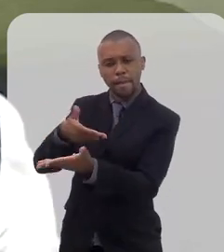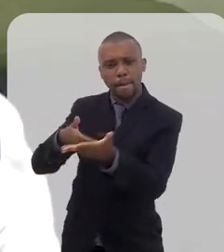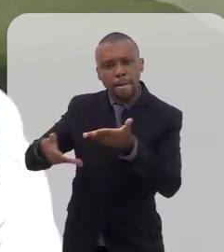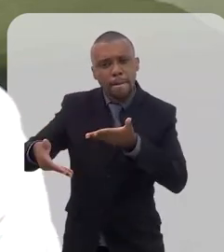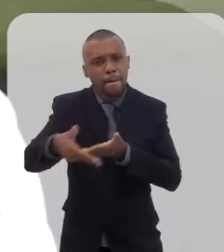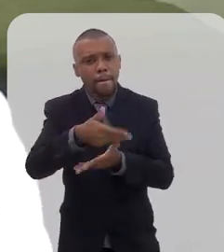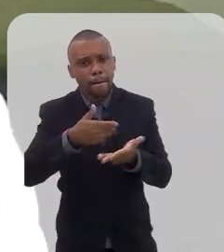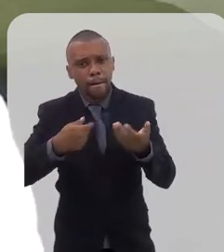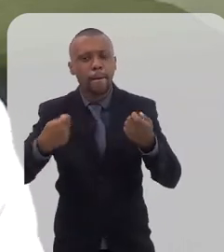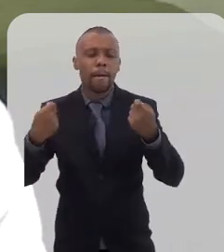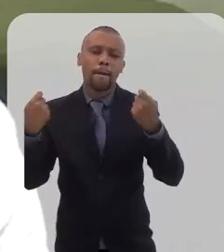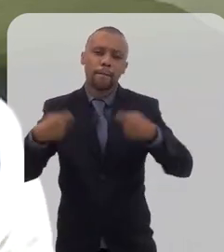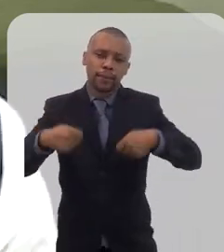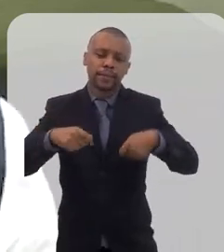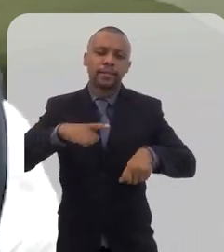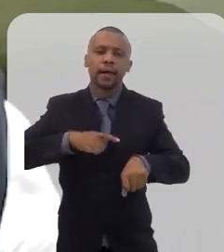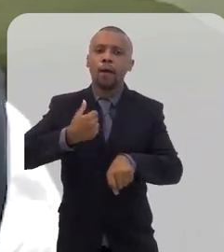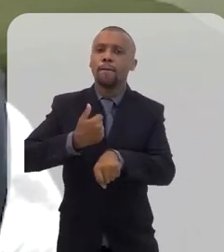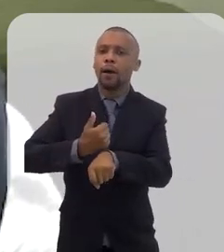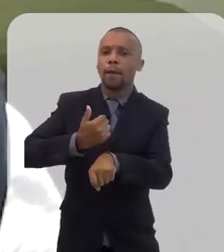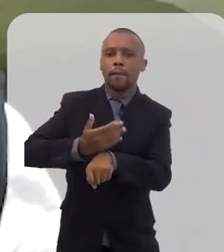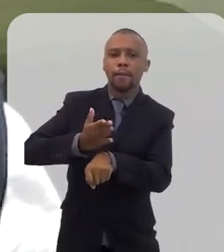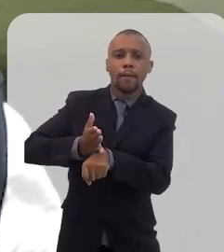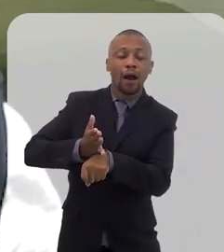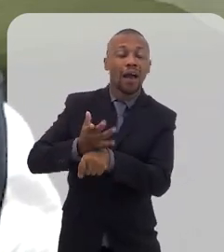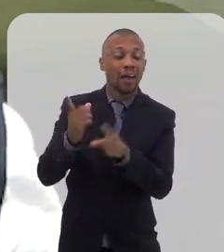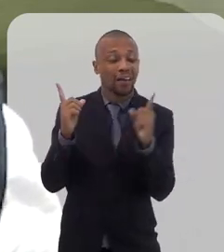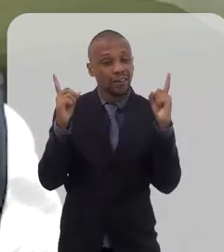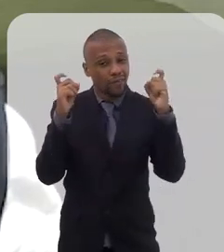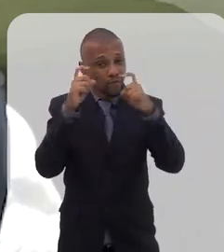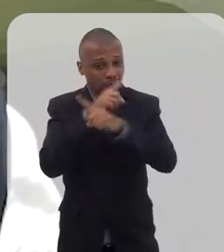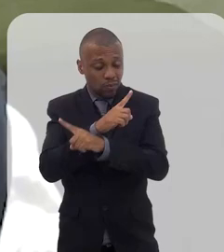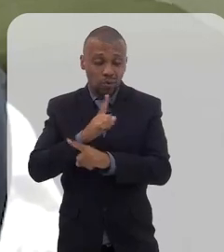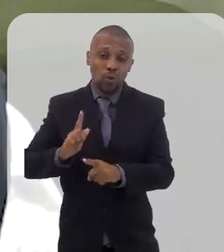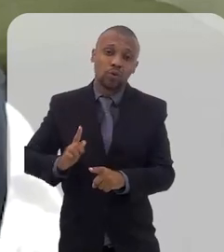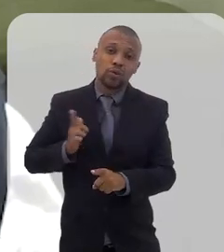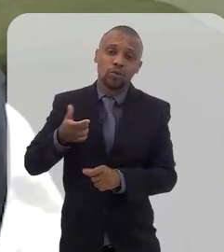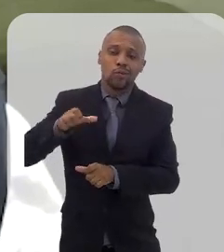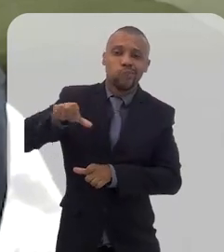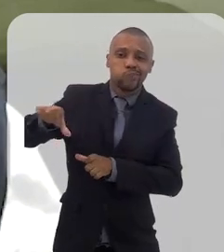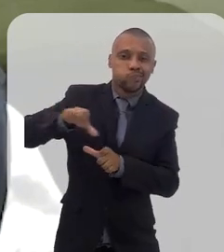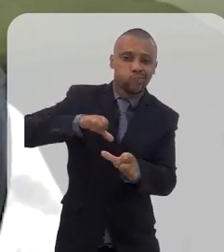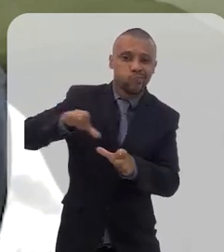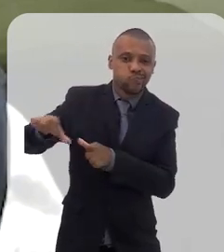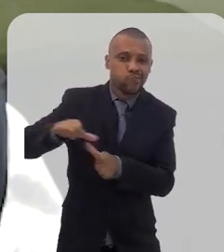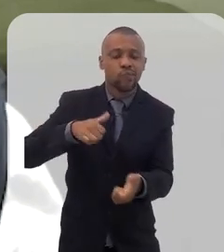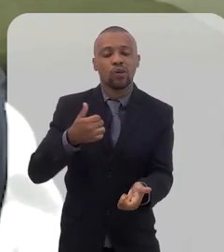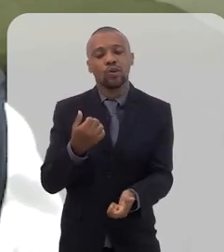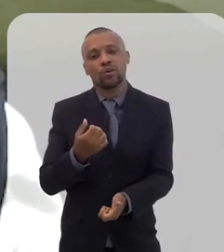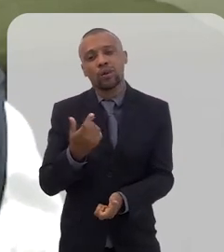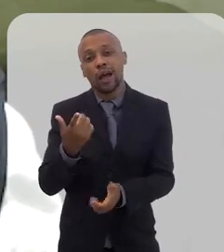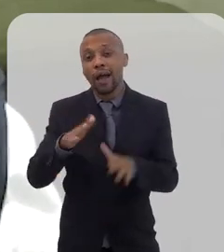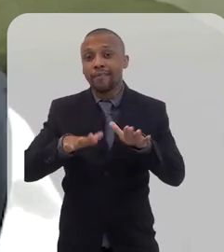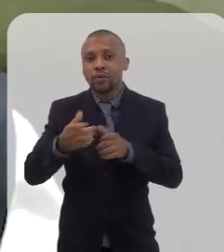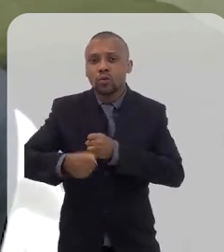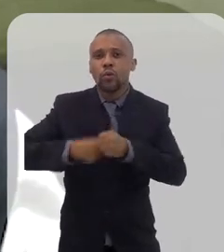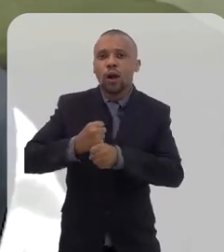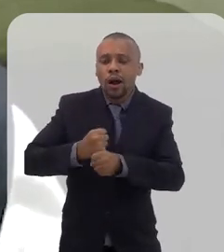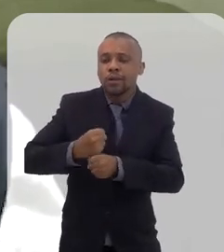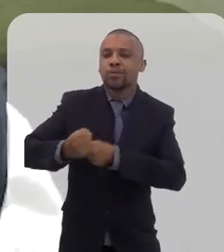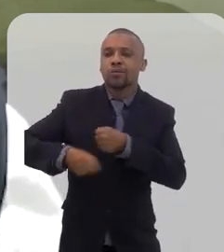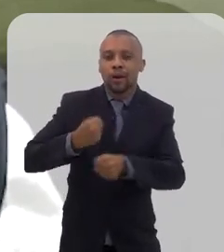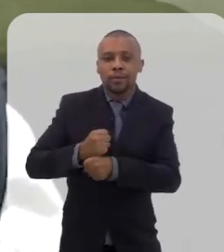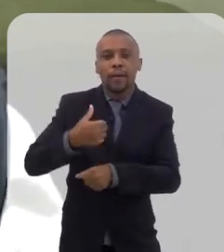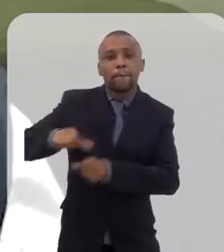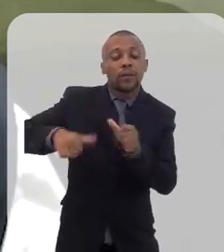tempo todo. Assim. É um pouco difícil, porque os gestores mudam muito, né? Inclusive de um censo para outro, costuma mudar todos